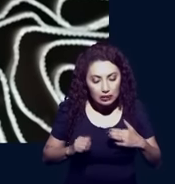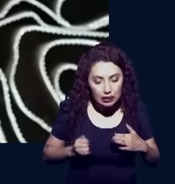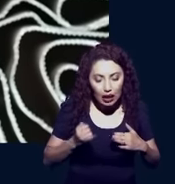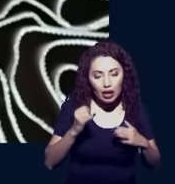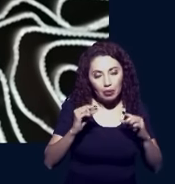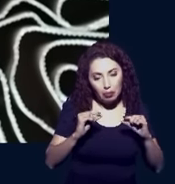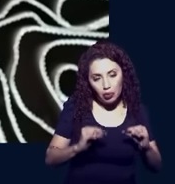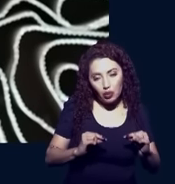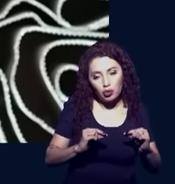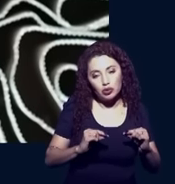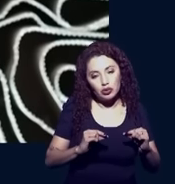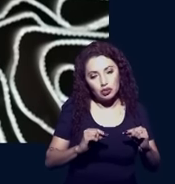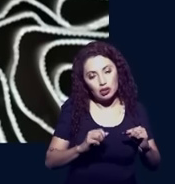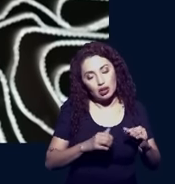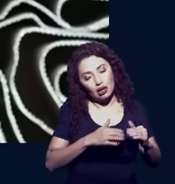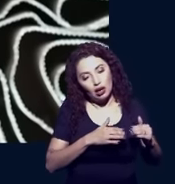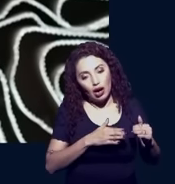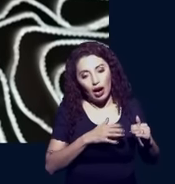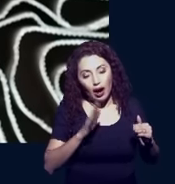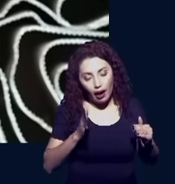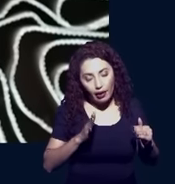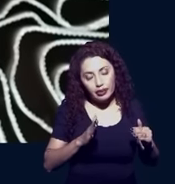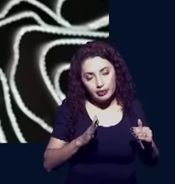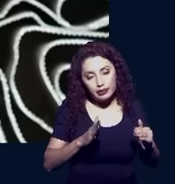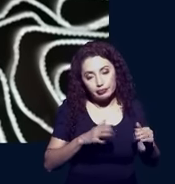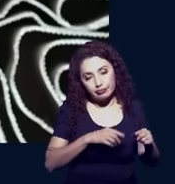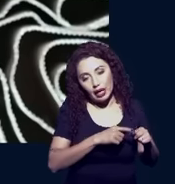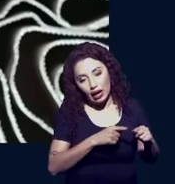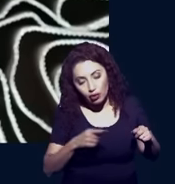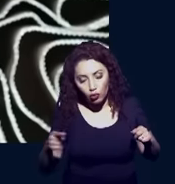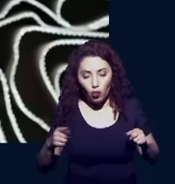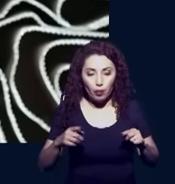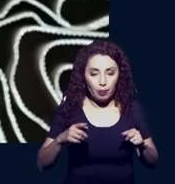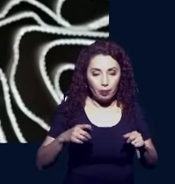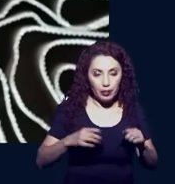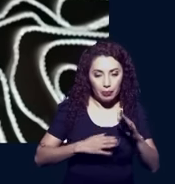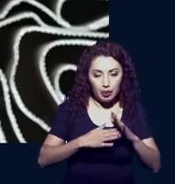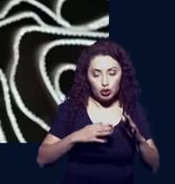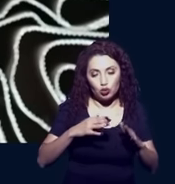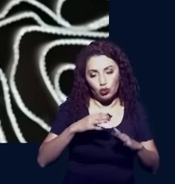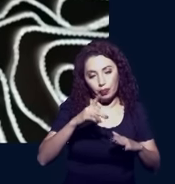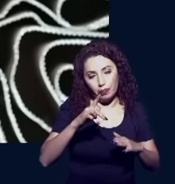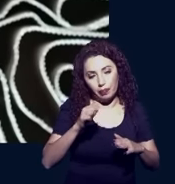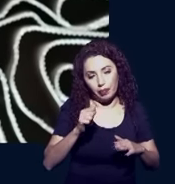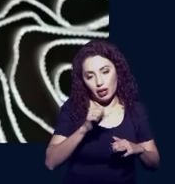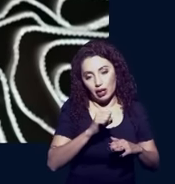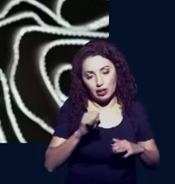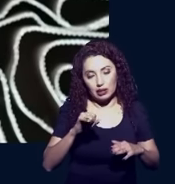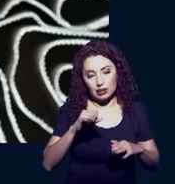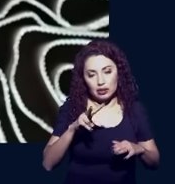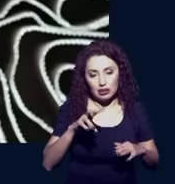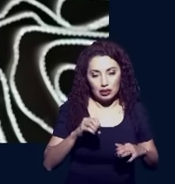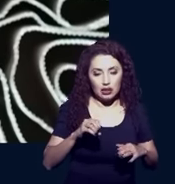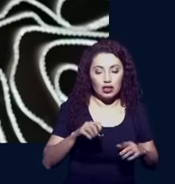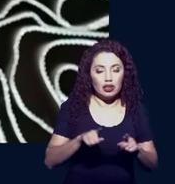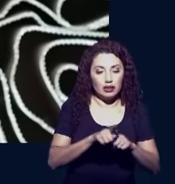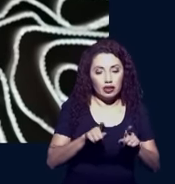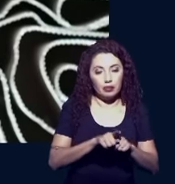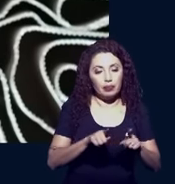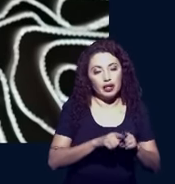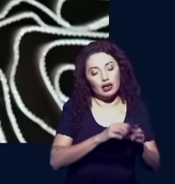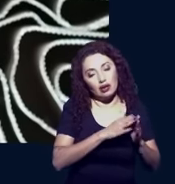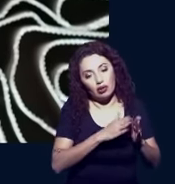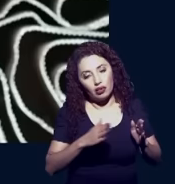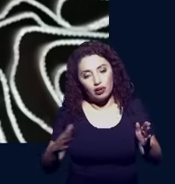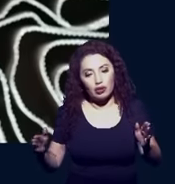alongaram seus passivos né a as pessoas alongaram ou fazeram alongaram seus morgades e principalmente